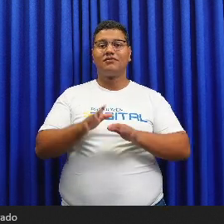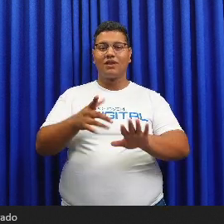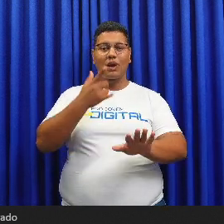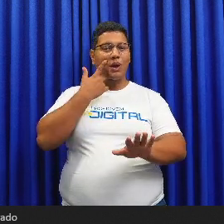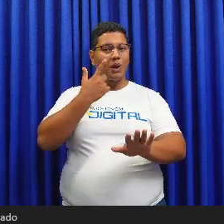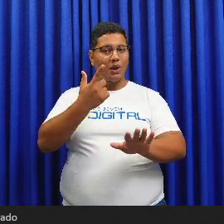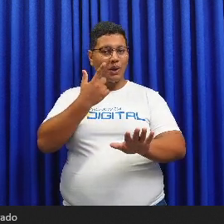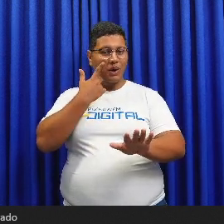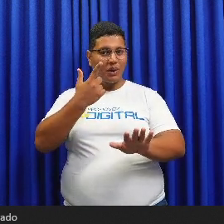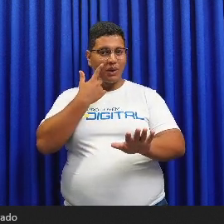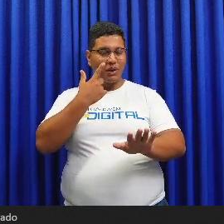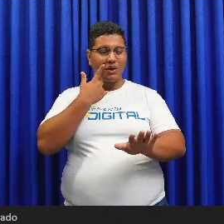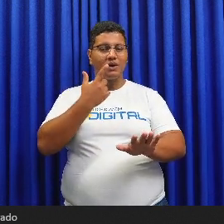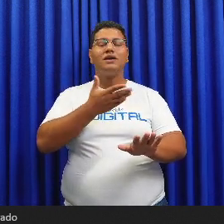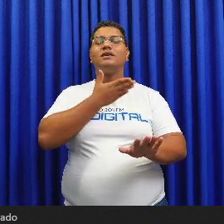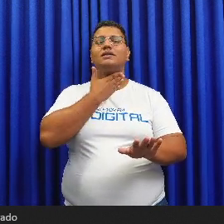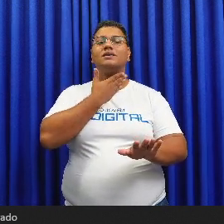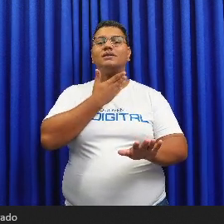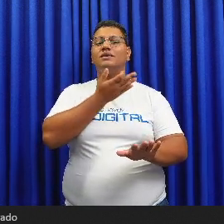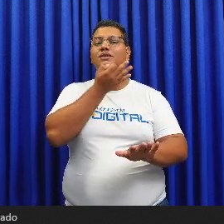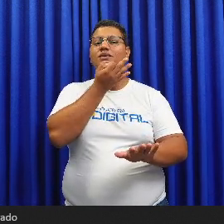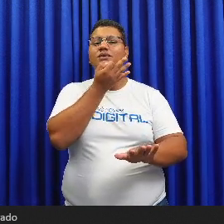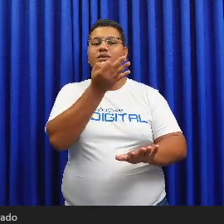Deixe seu palpite